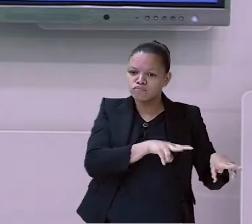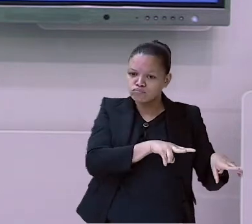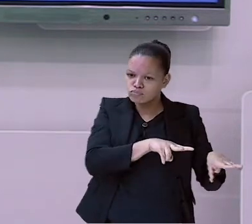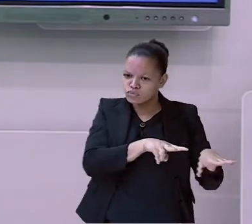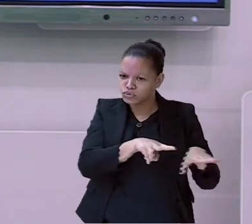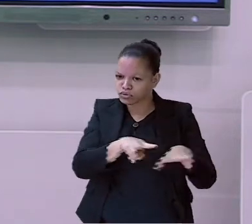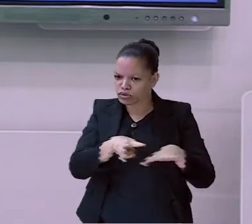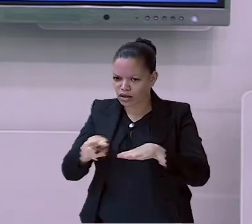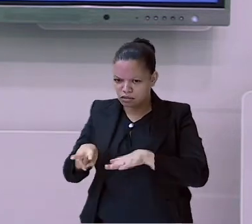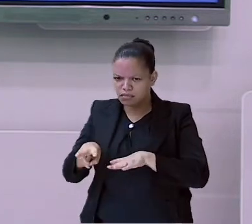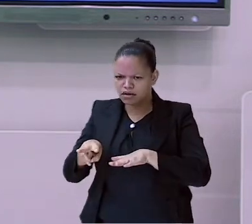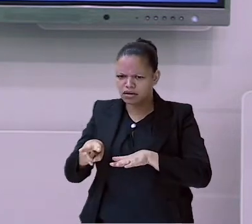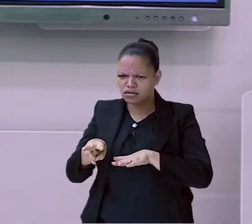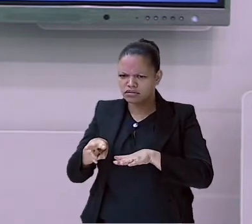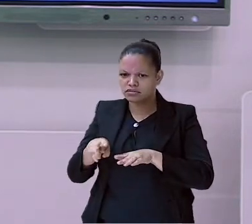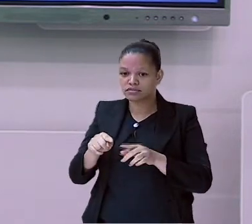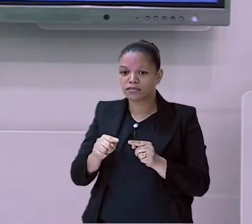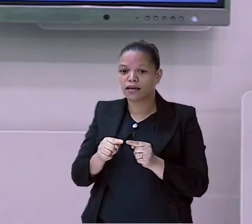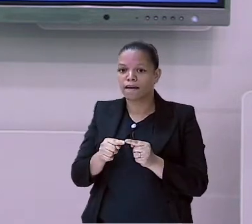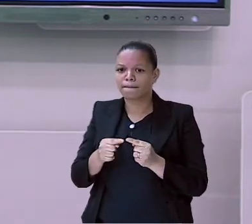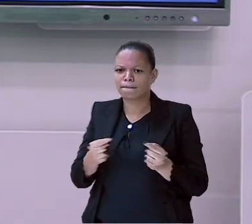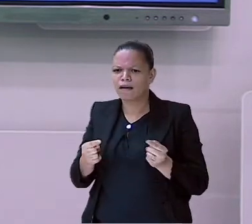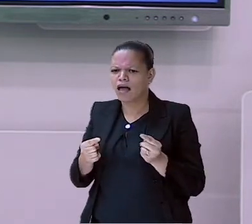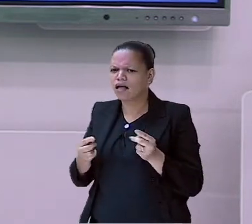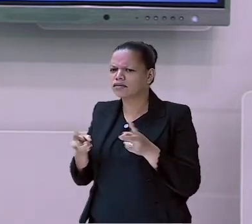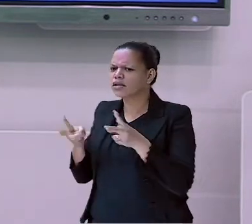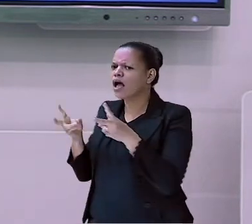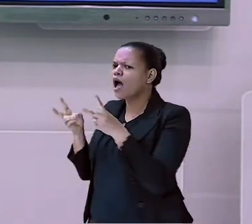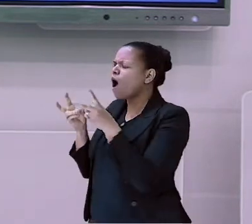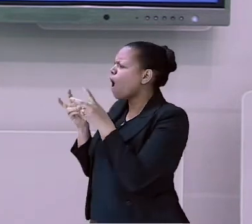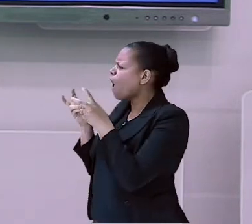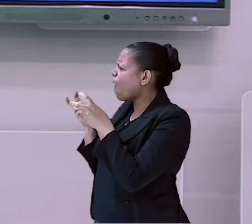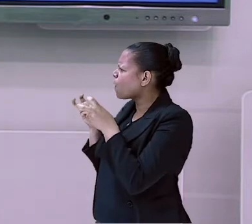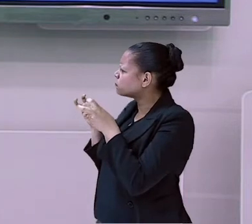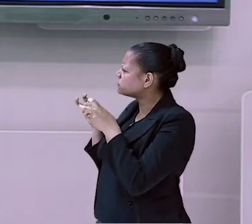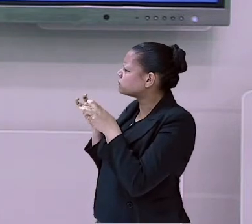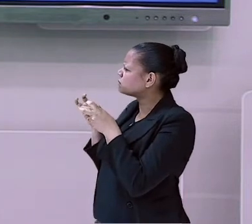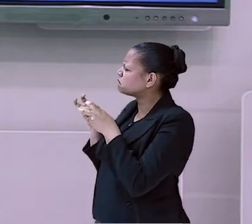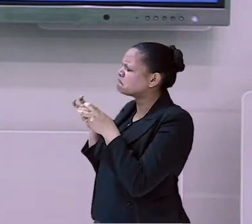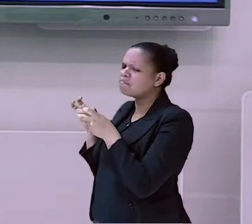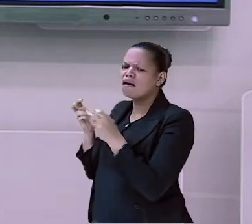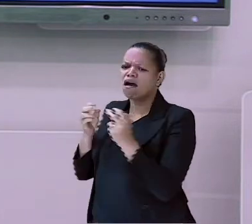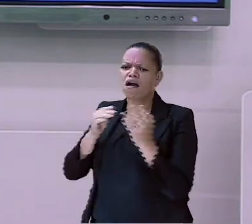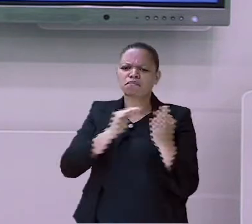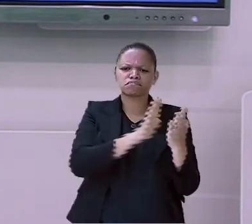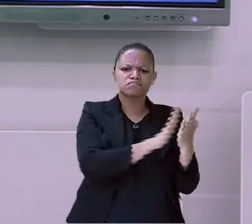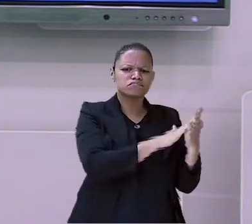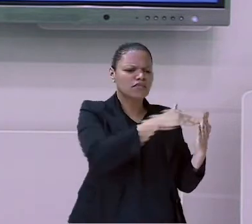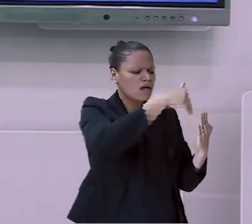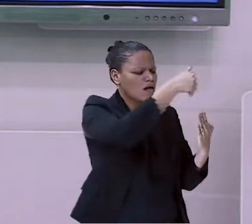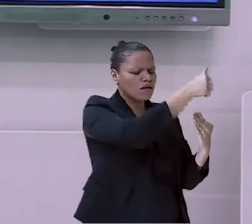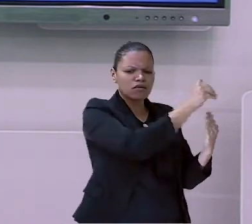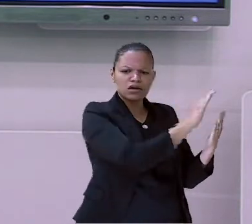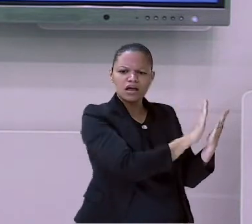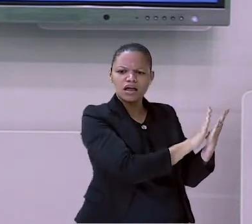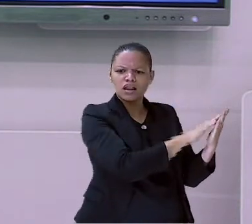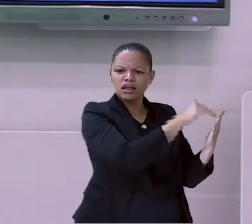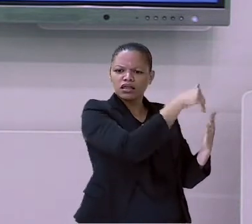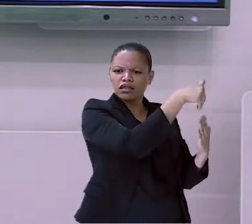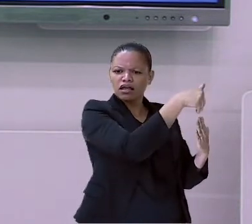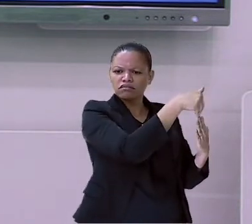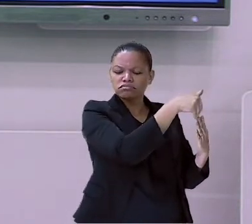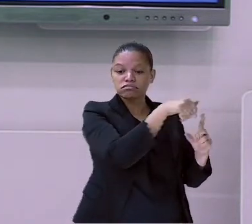nós observamos o nosso calendário aqui, no mês de junho, nós vamos